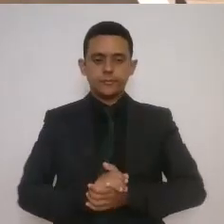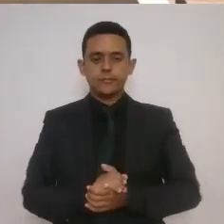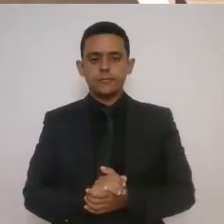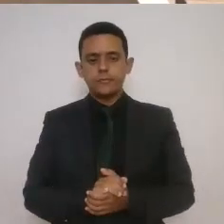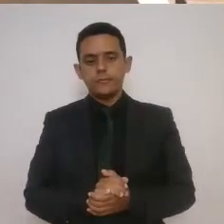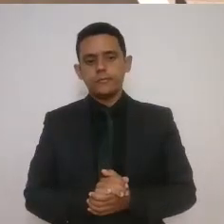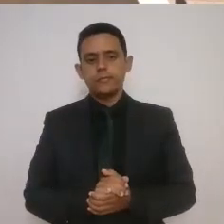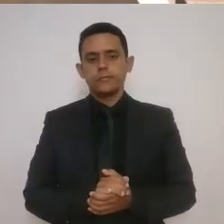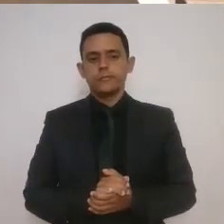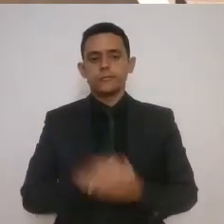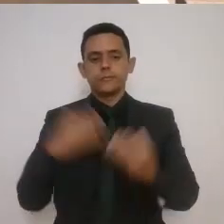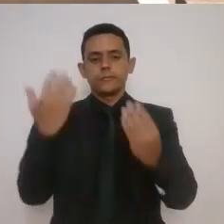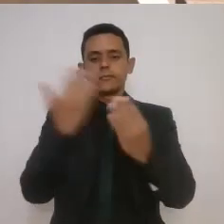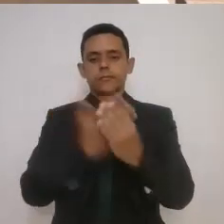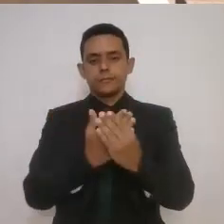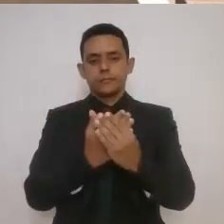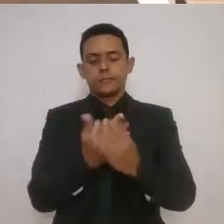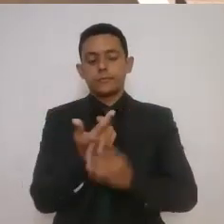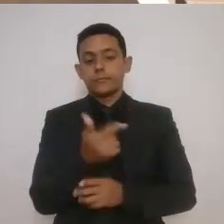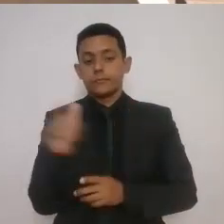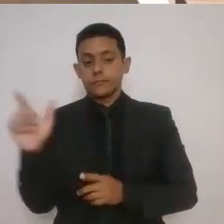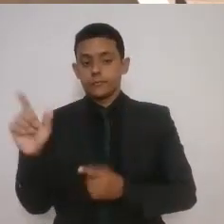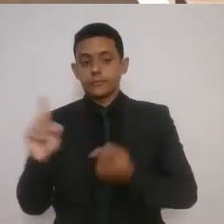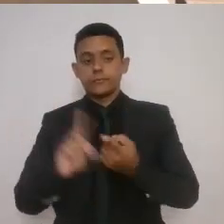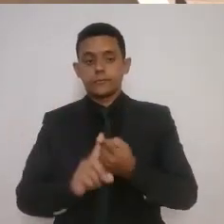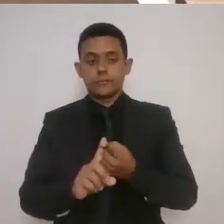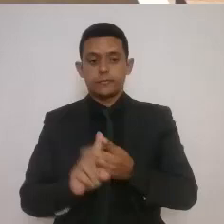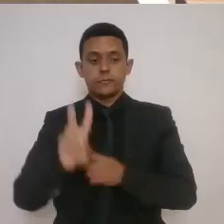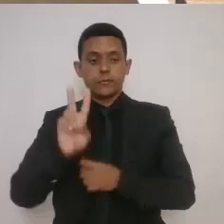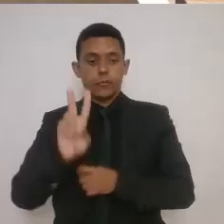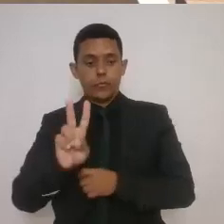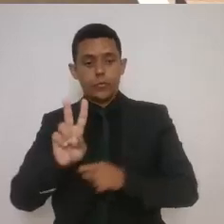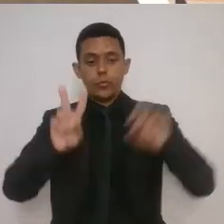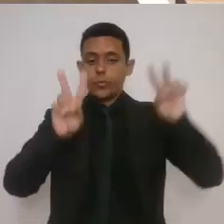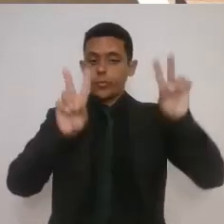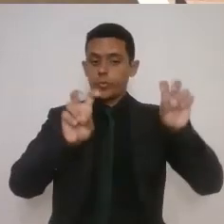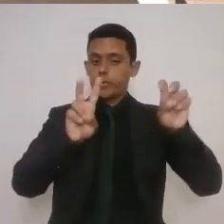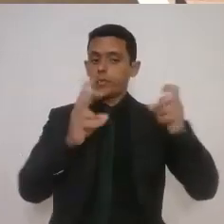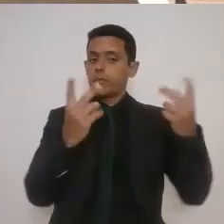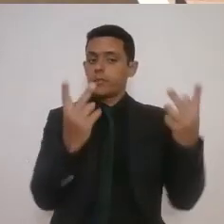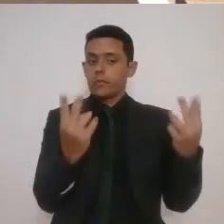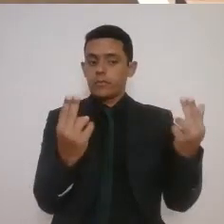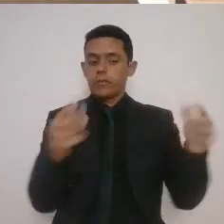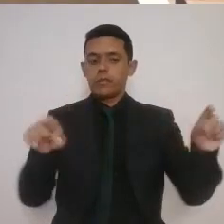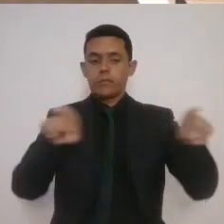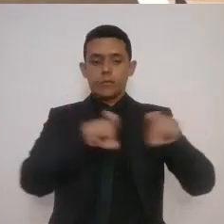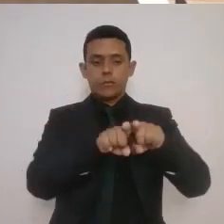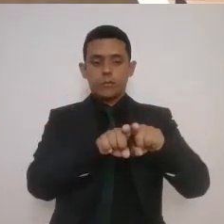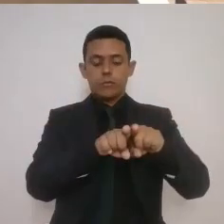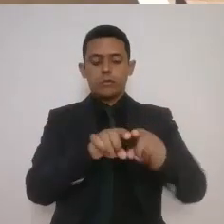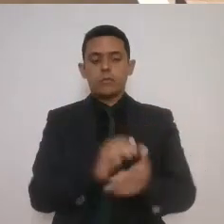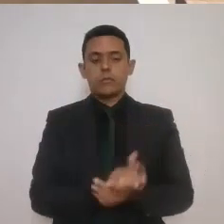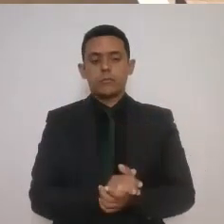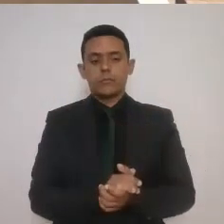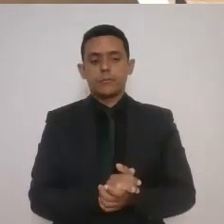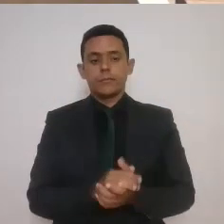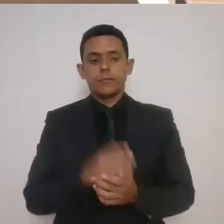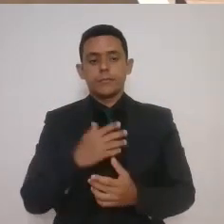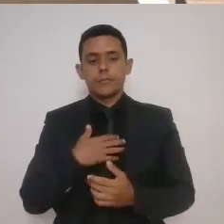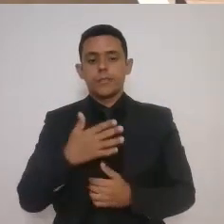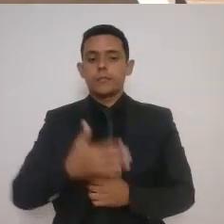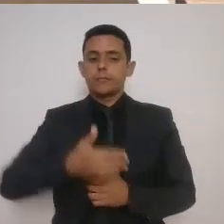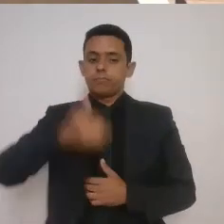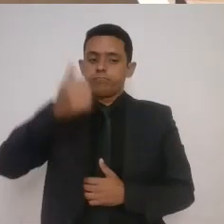nesse processo e no subsequente, que tratam da mesma matéria, e eu preferi, apesar de já ter